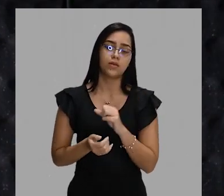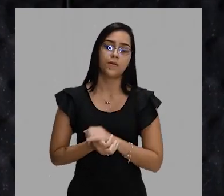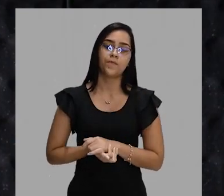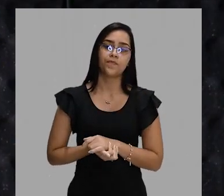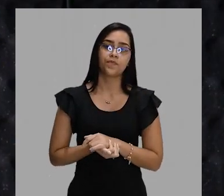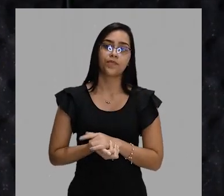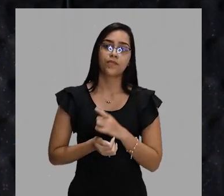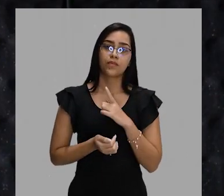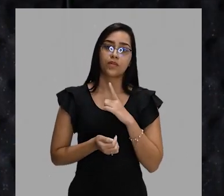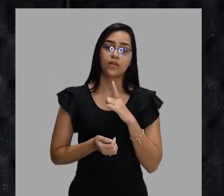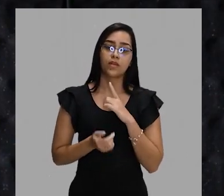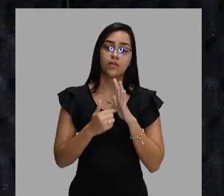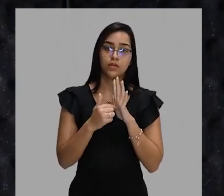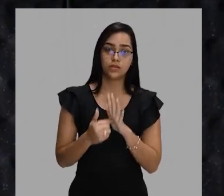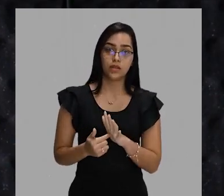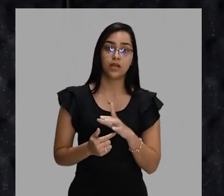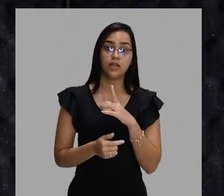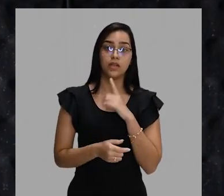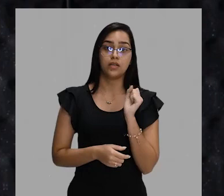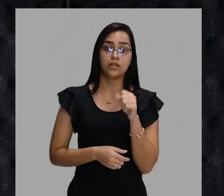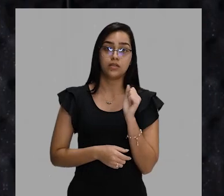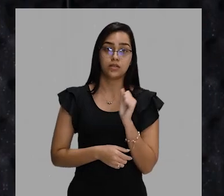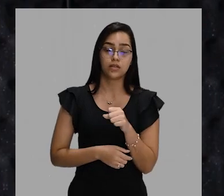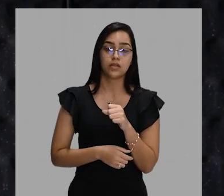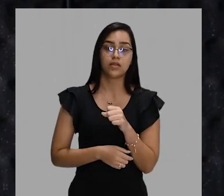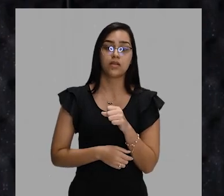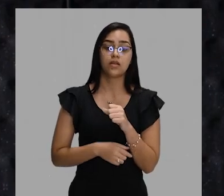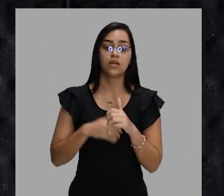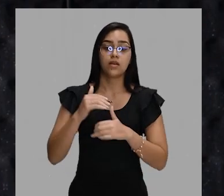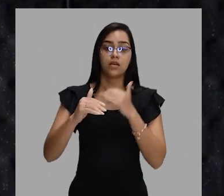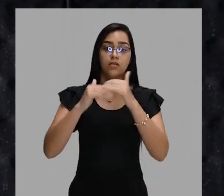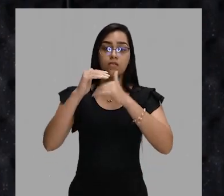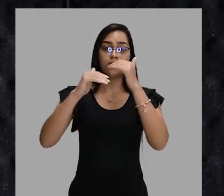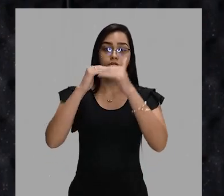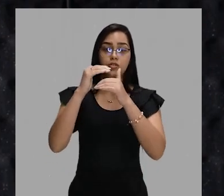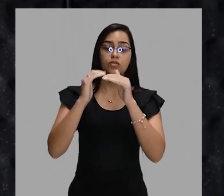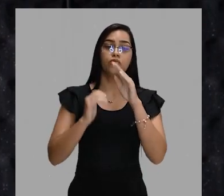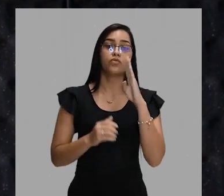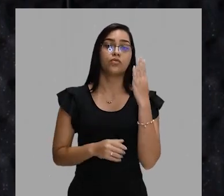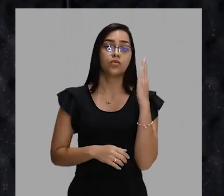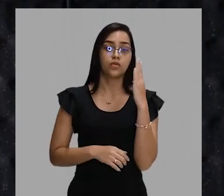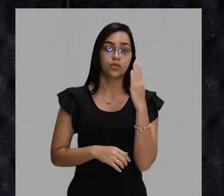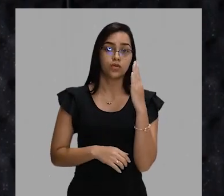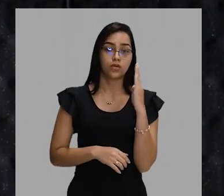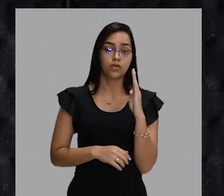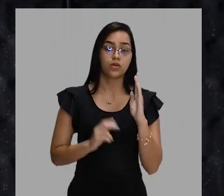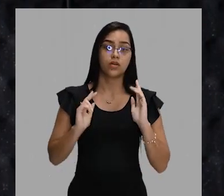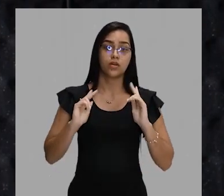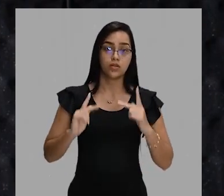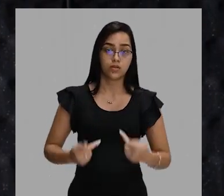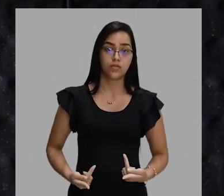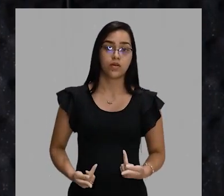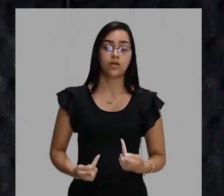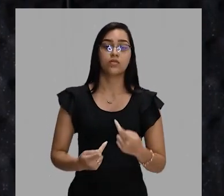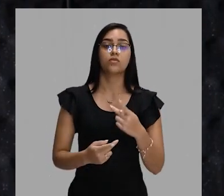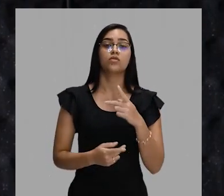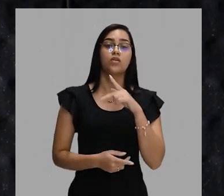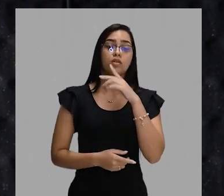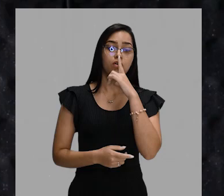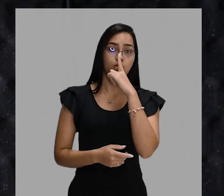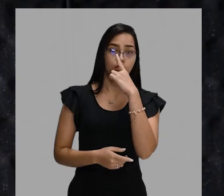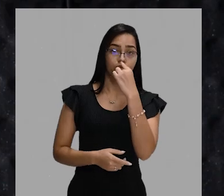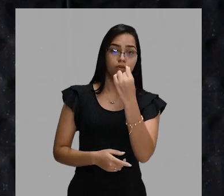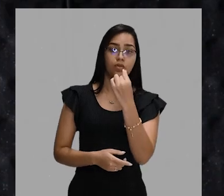seria uma evidência de que existe um parentesco evolutivo, biológico, entre seres humanos,